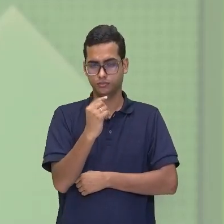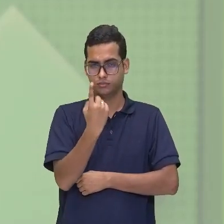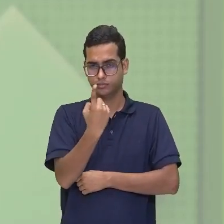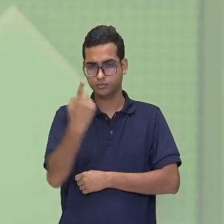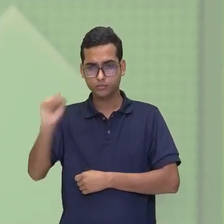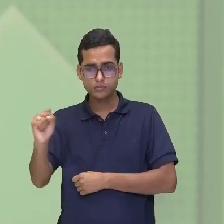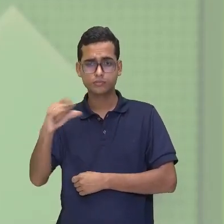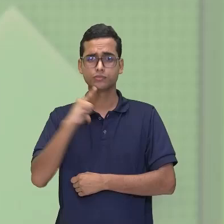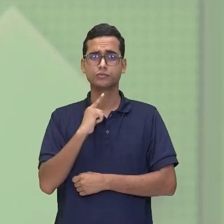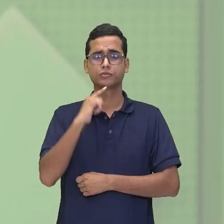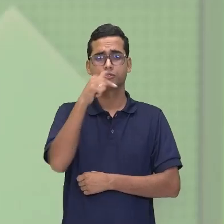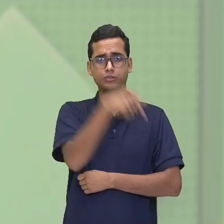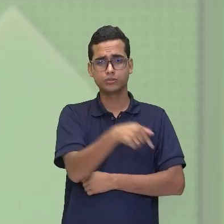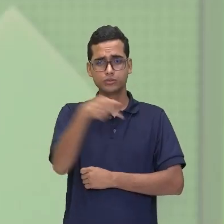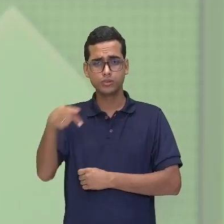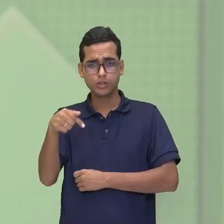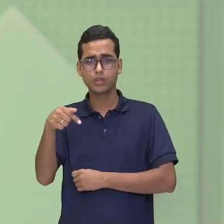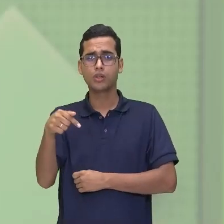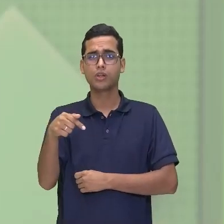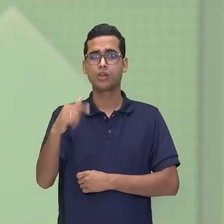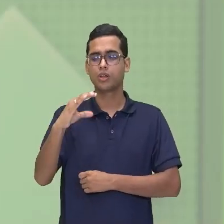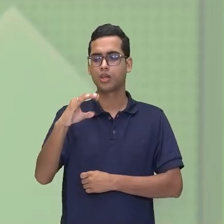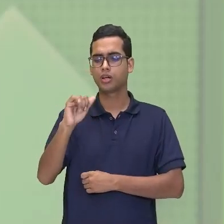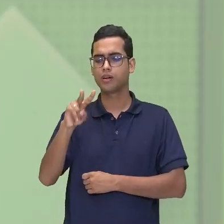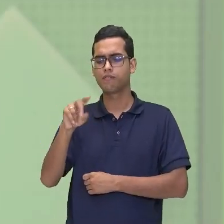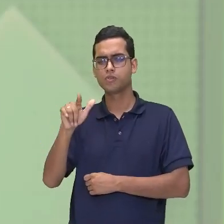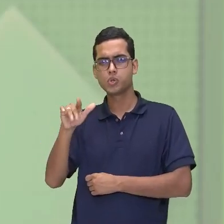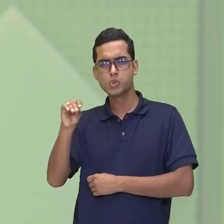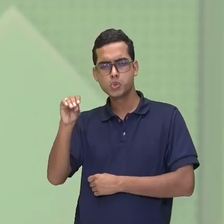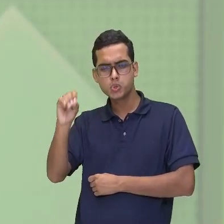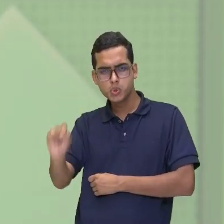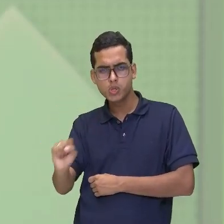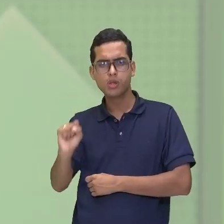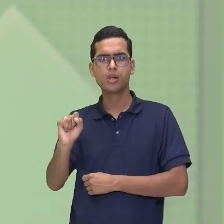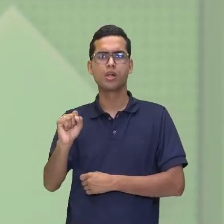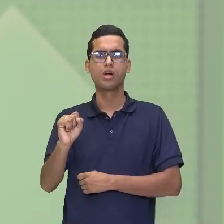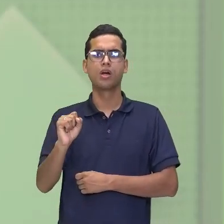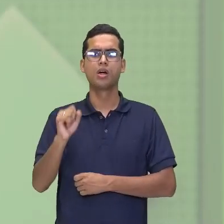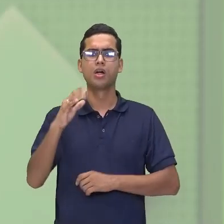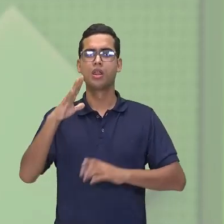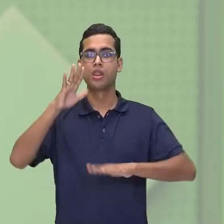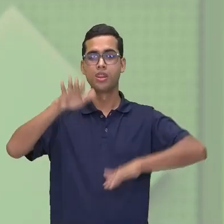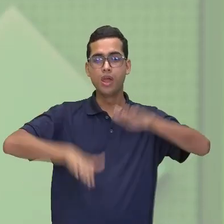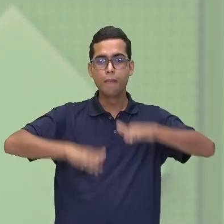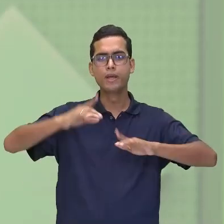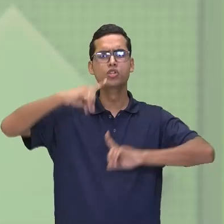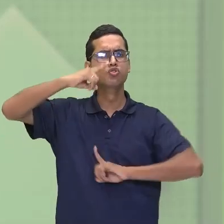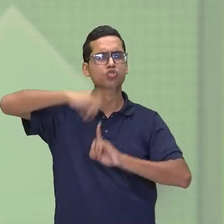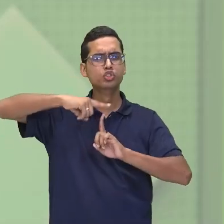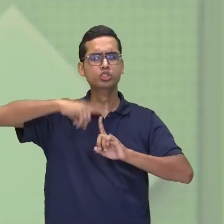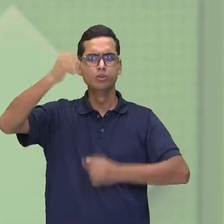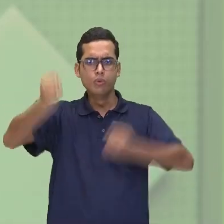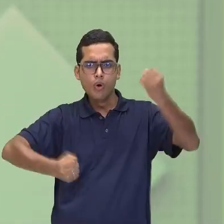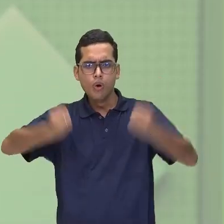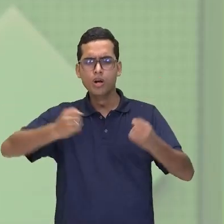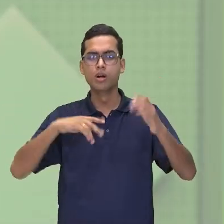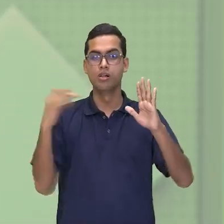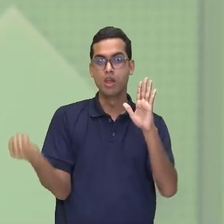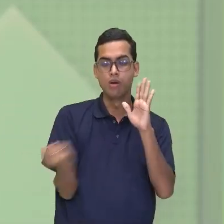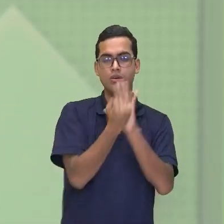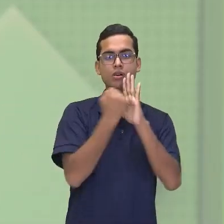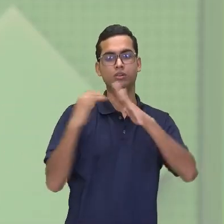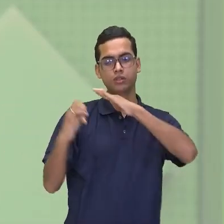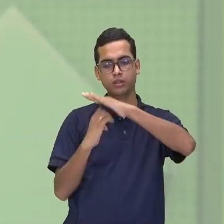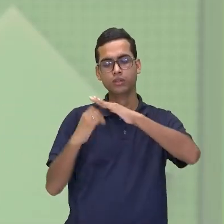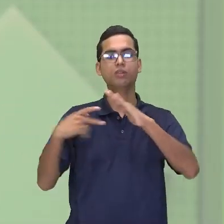não necessariamente o motor 1.0 não é bom, né? Vai depender muito do modelo, da marca, né? E do que o proprietário